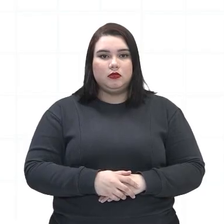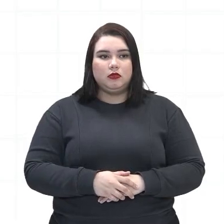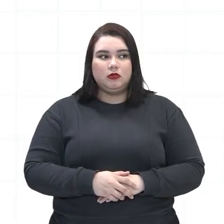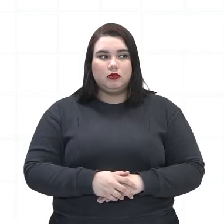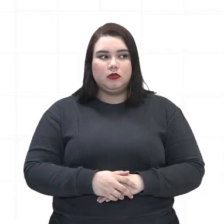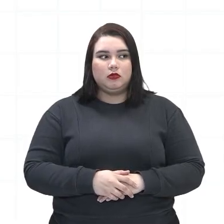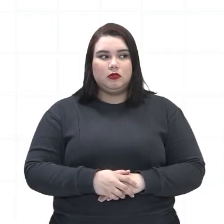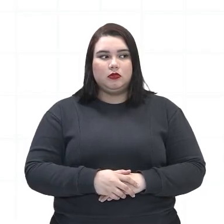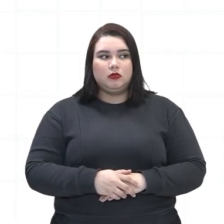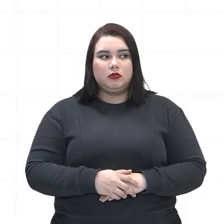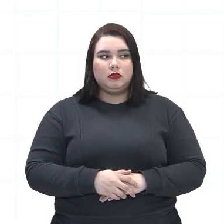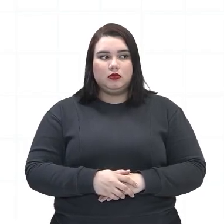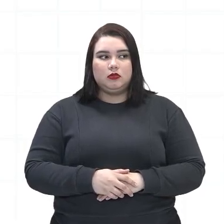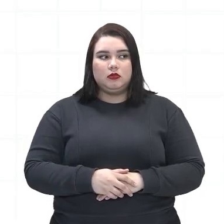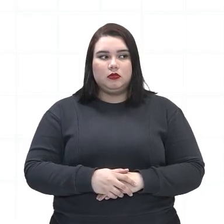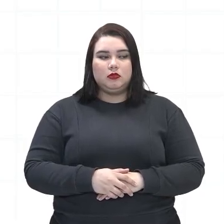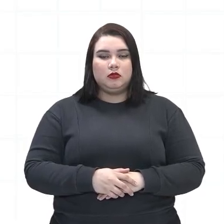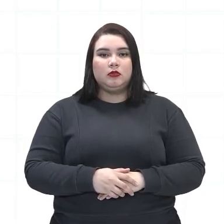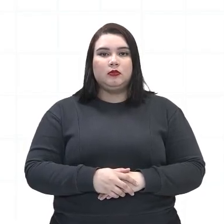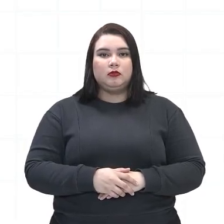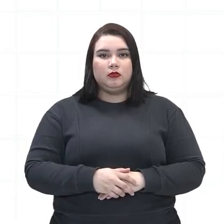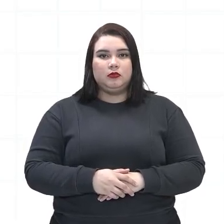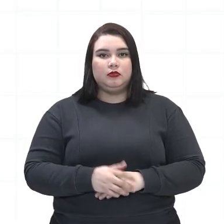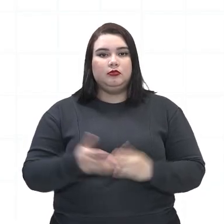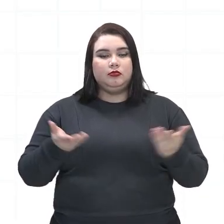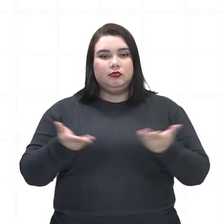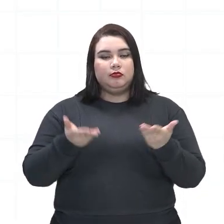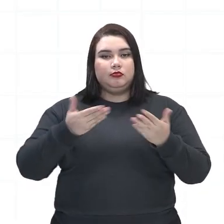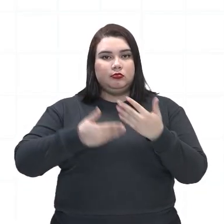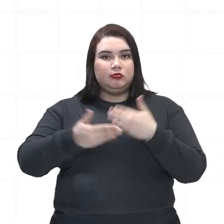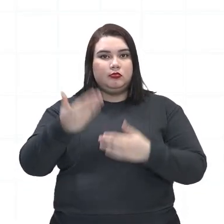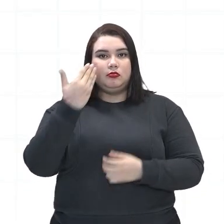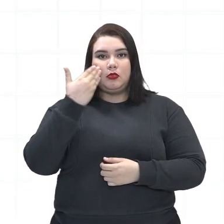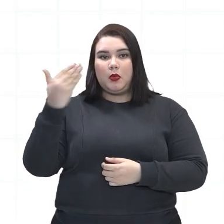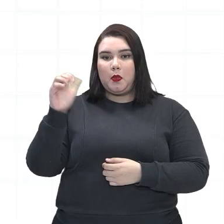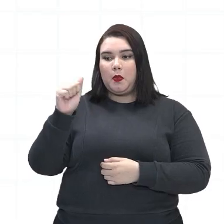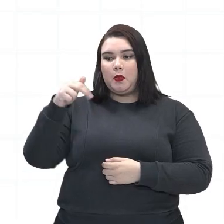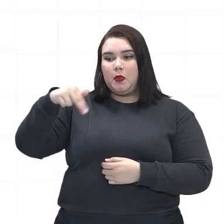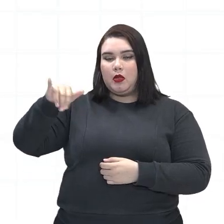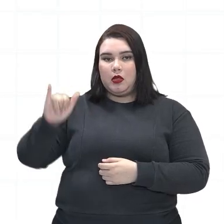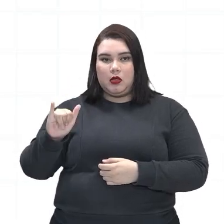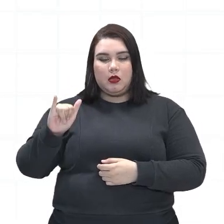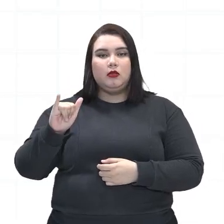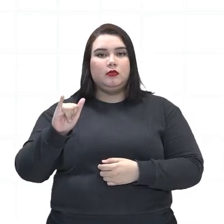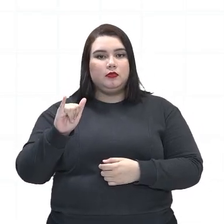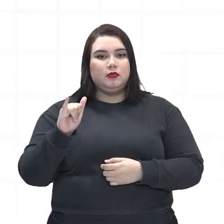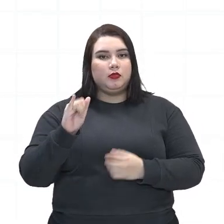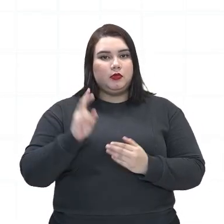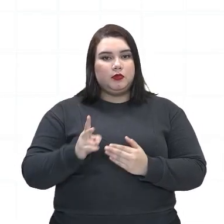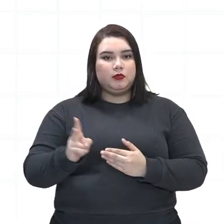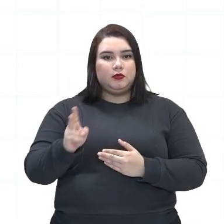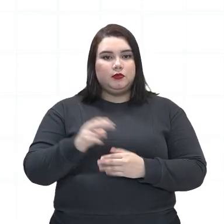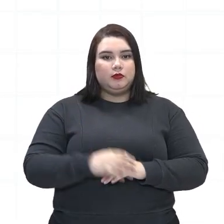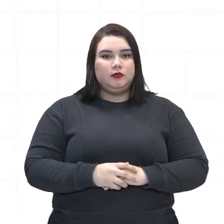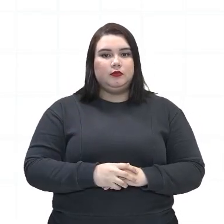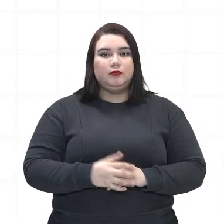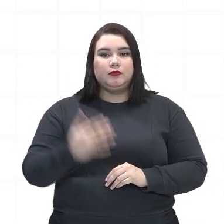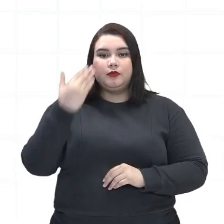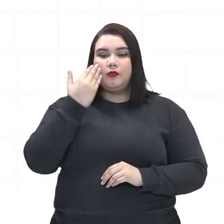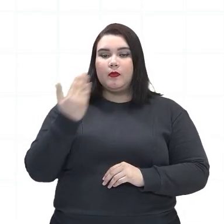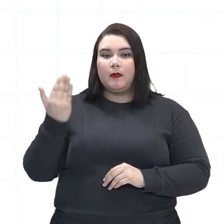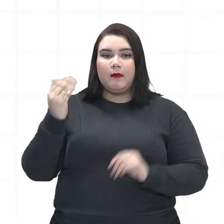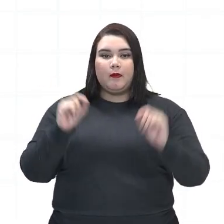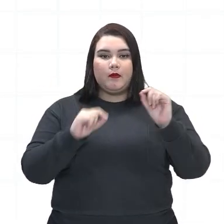Então, continuando aqui o any, nós temos qualquer ou quaisquer, que é o significado dele, né? Então, continuando, vamos ver um pouquinho